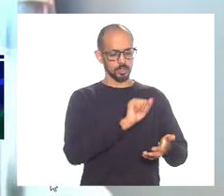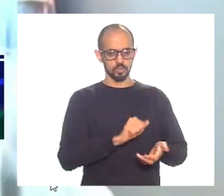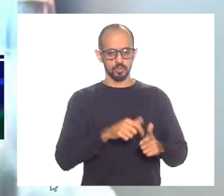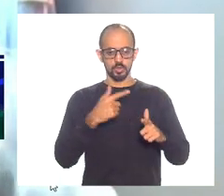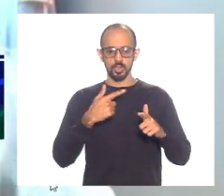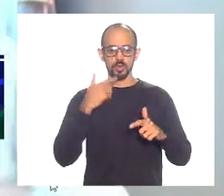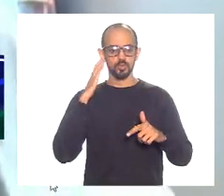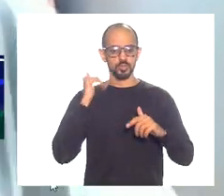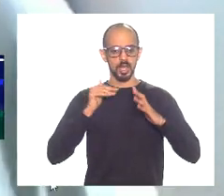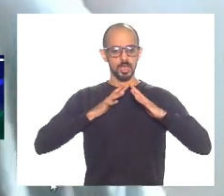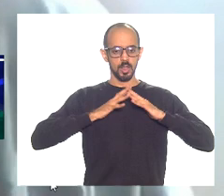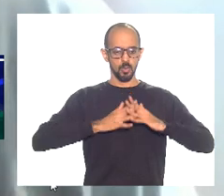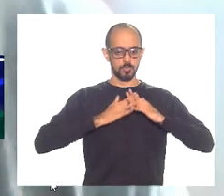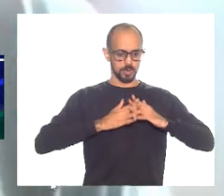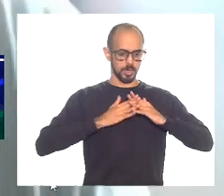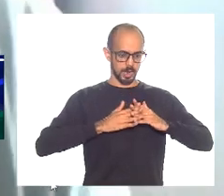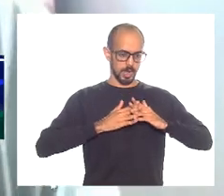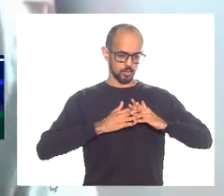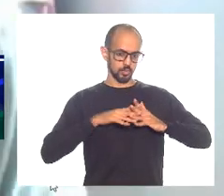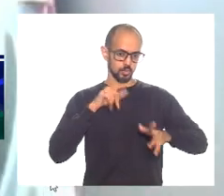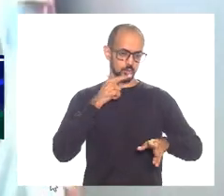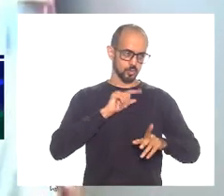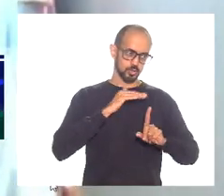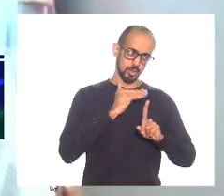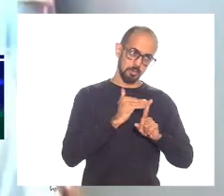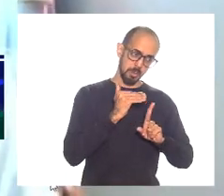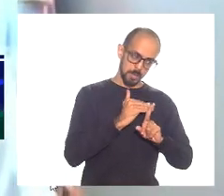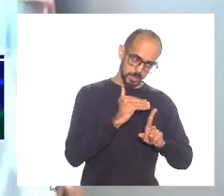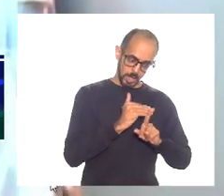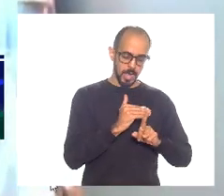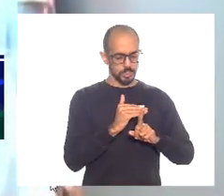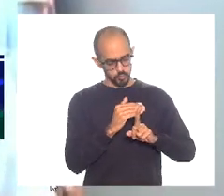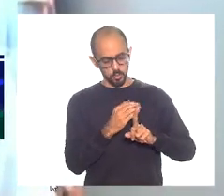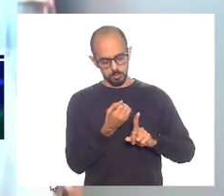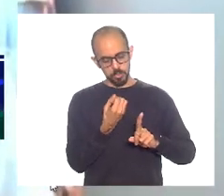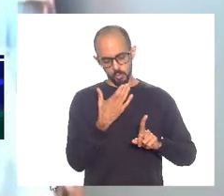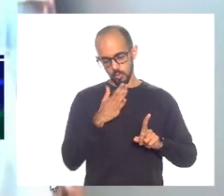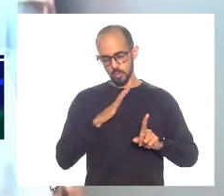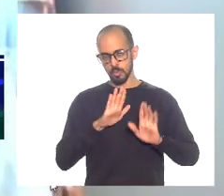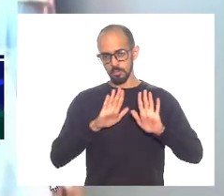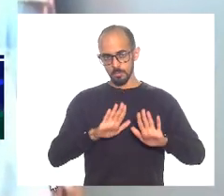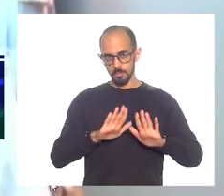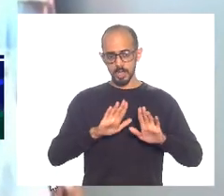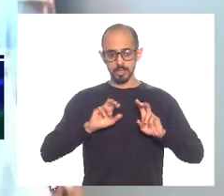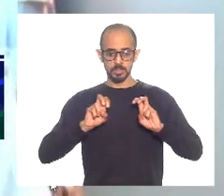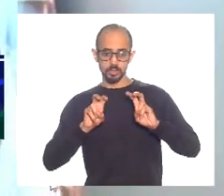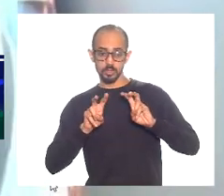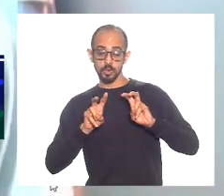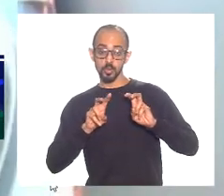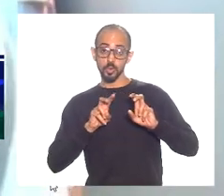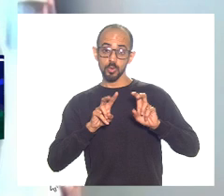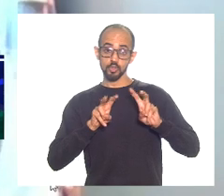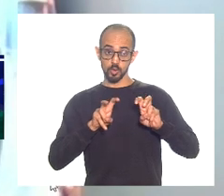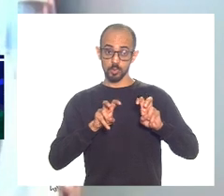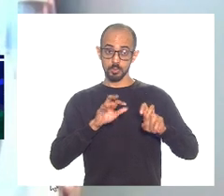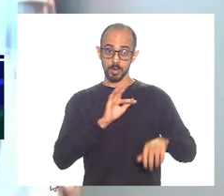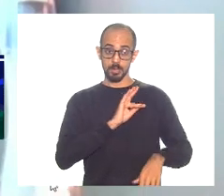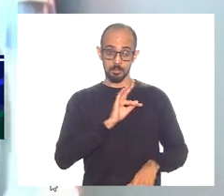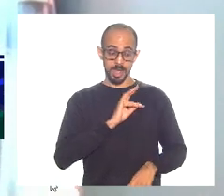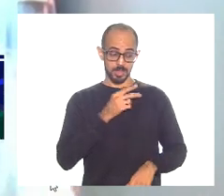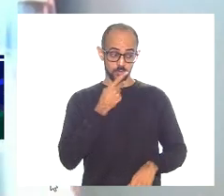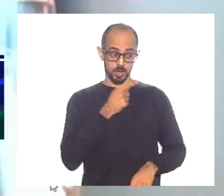coisa complicada, com meio termo razoável. Bom, a questão que a Márcio levantou, eu